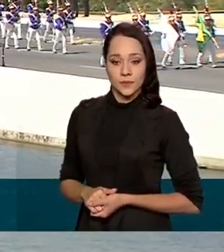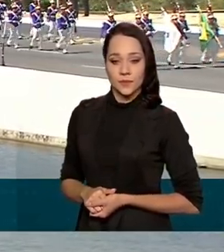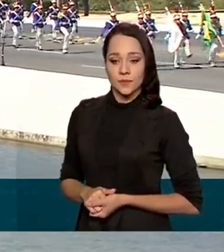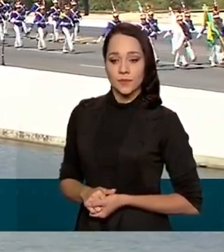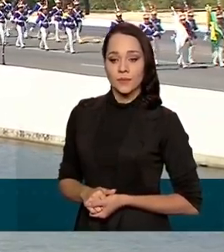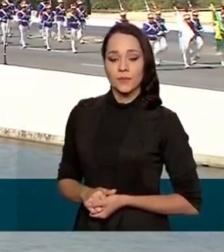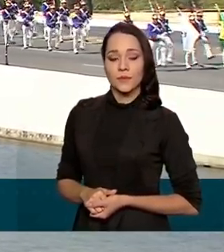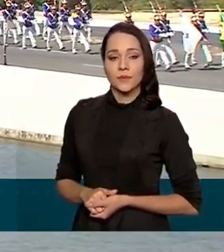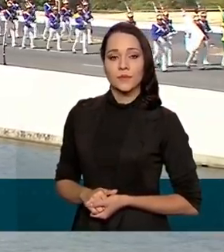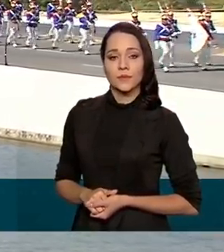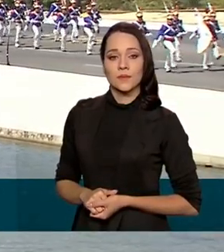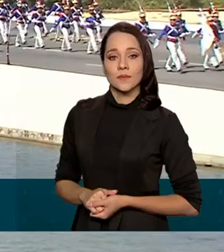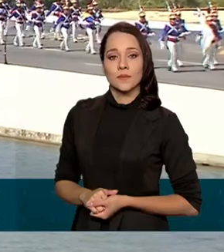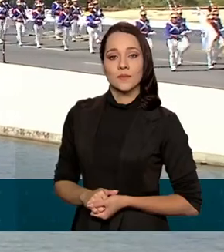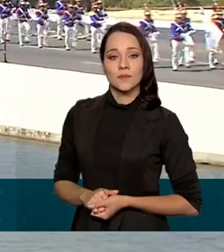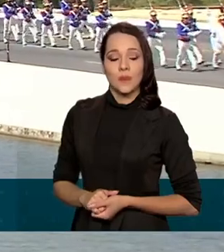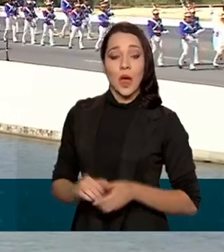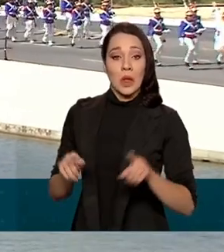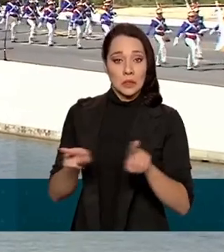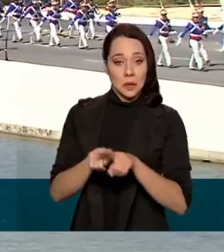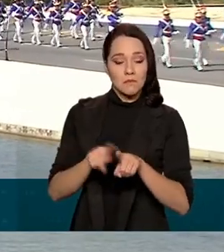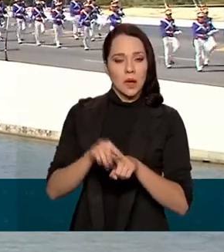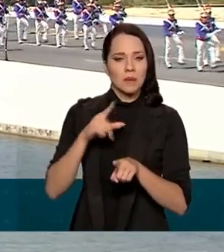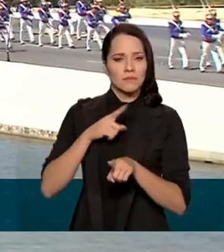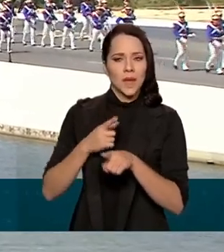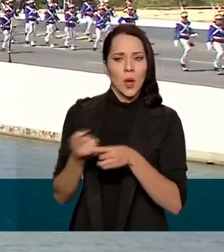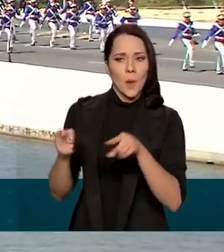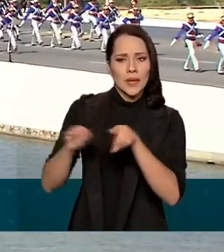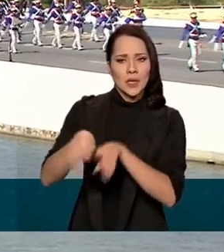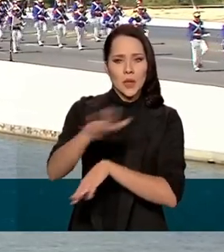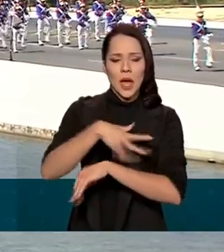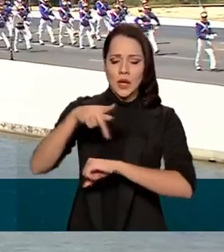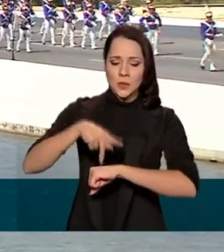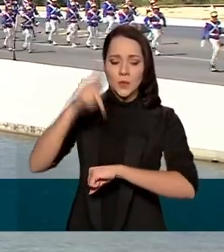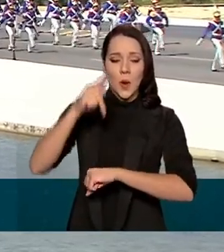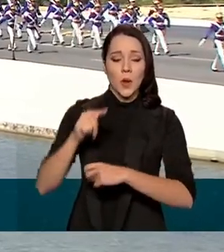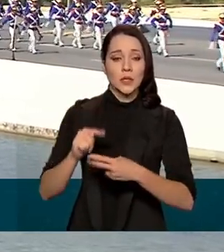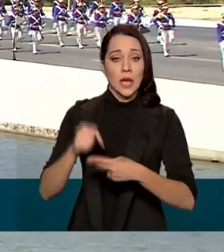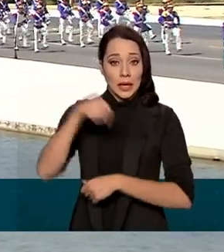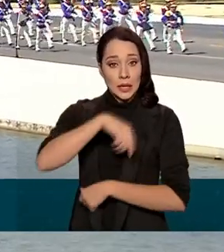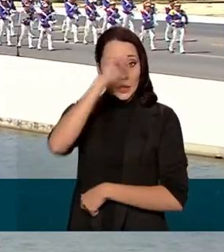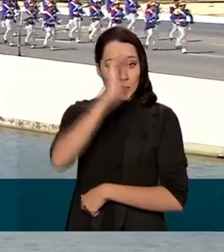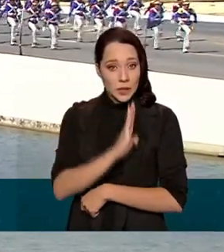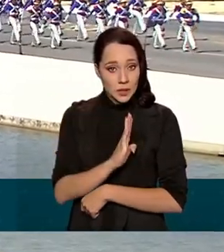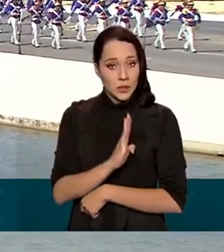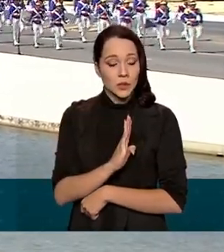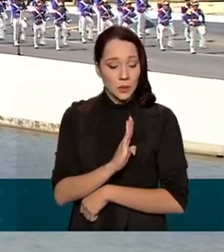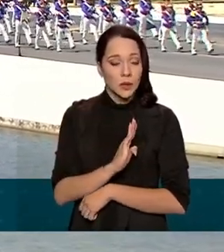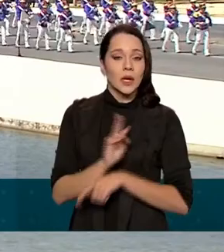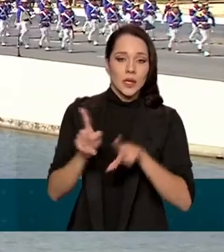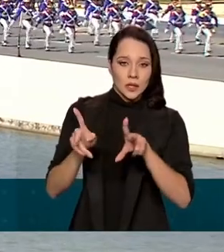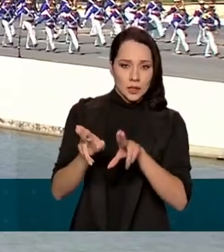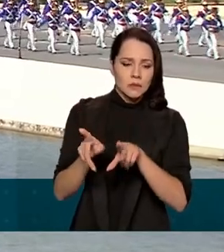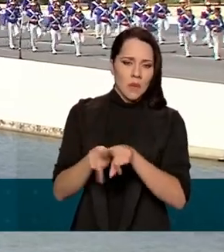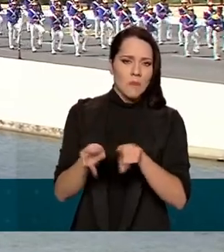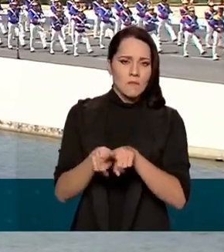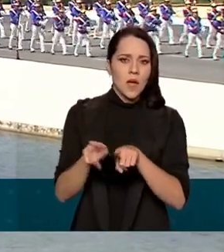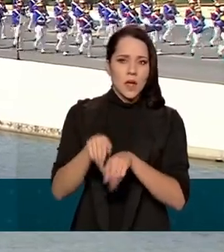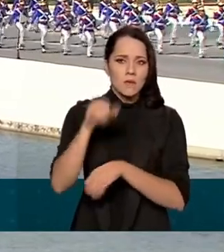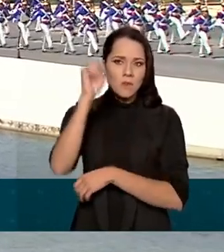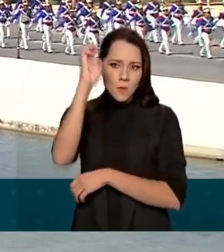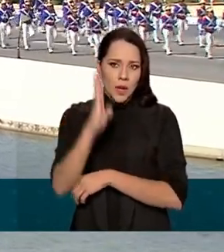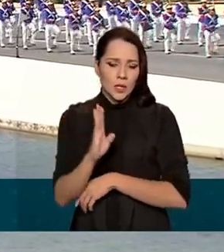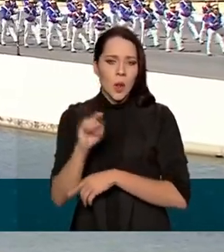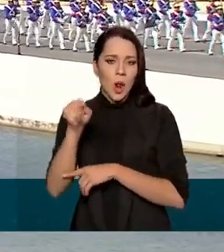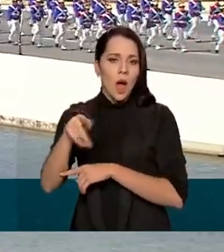Há ainda convênios na área de pós-graduação aqui no Brasil. Assim como o Brasil, a Guiné-Bissau